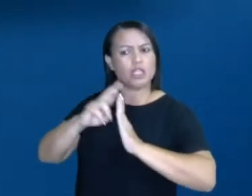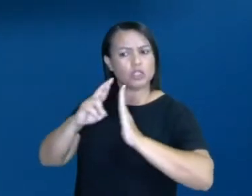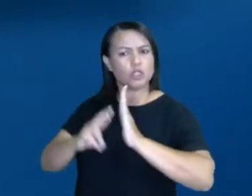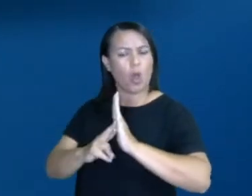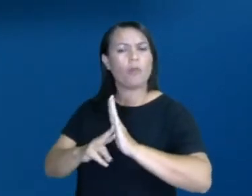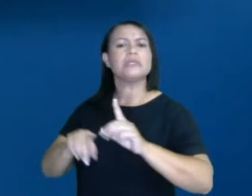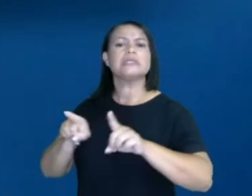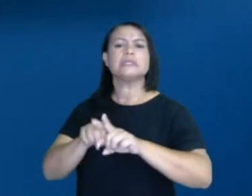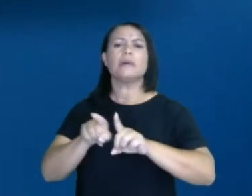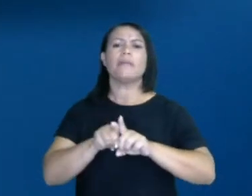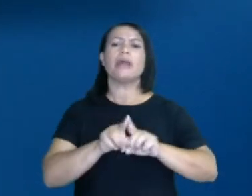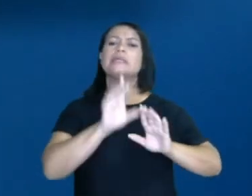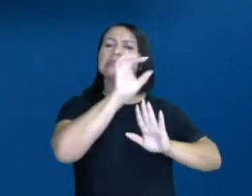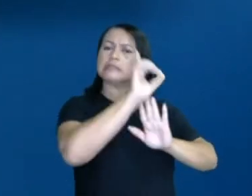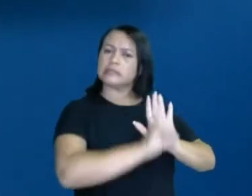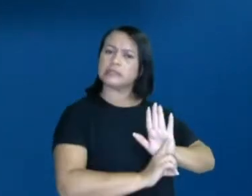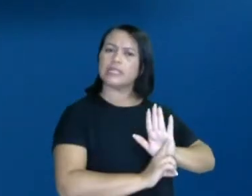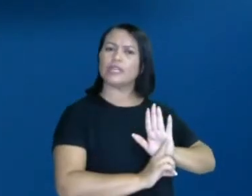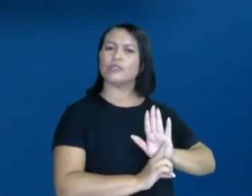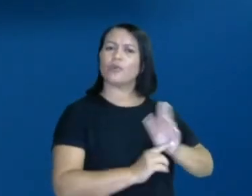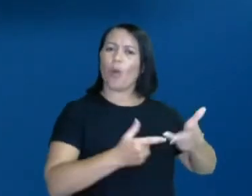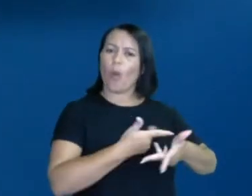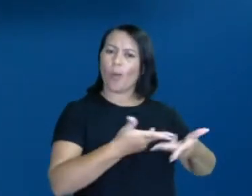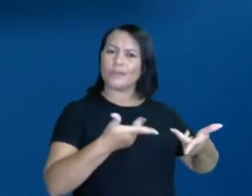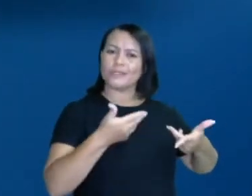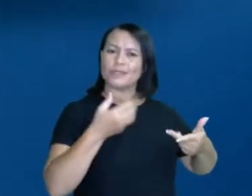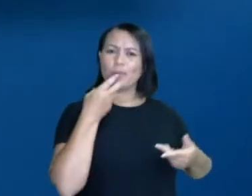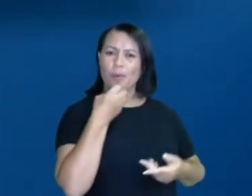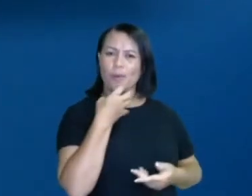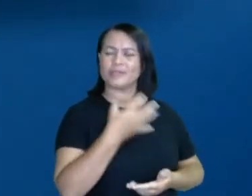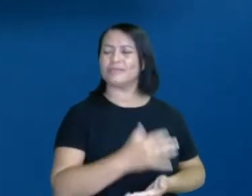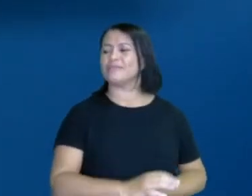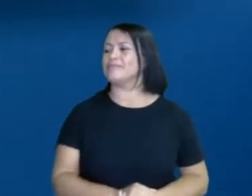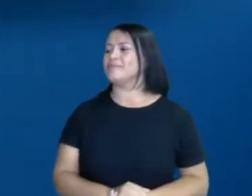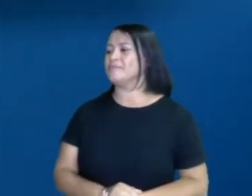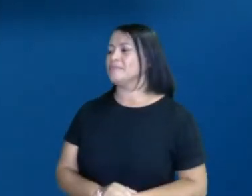como também direitos, ou seja, benefícios.